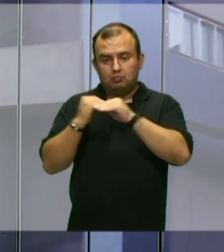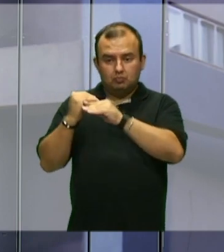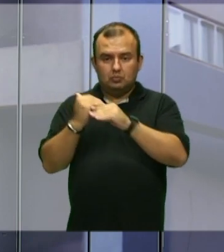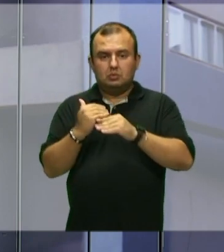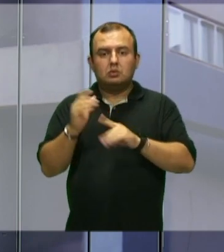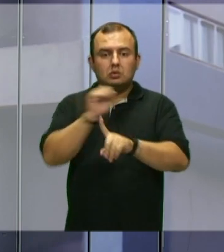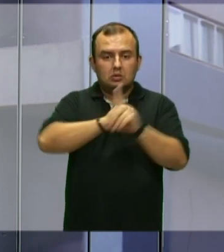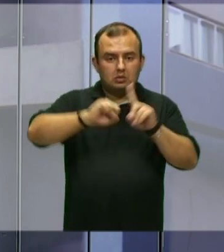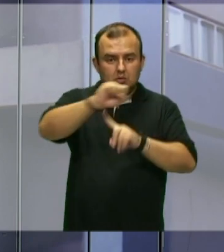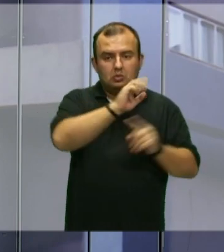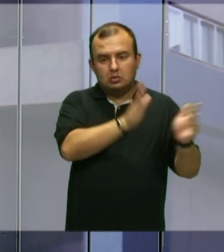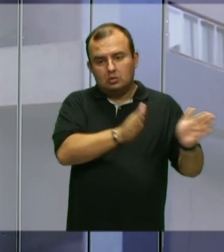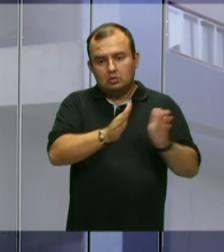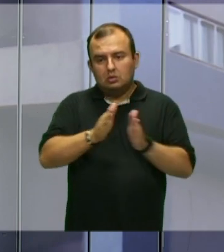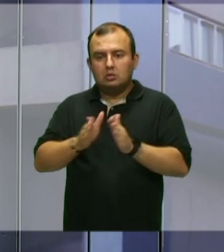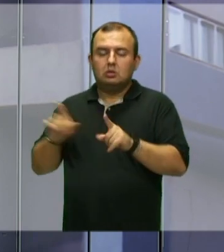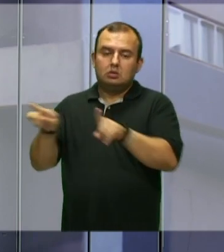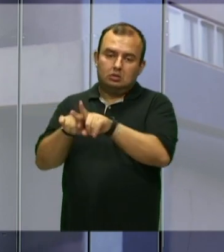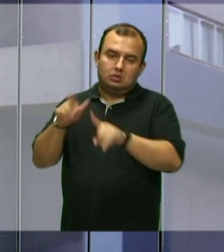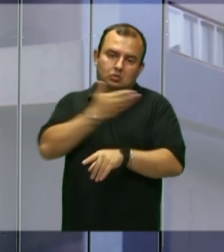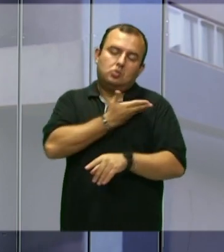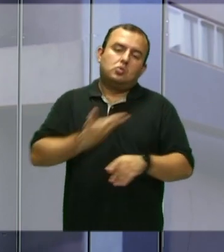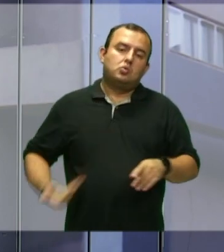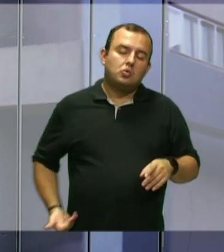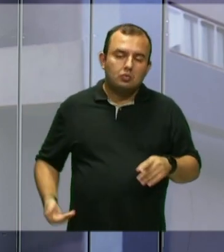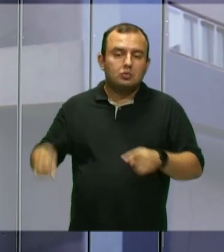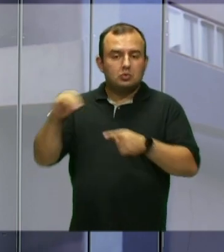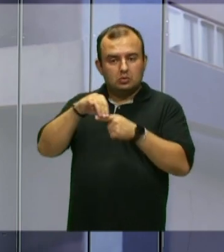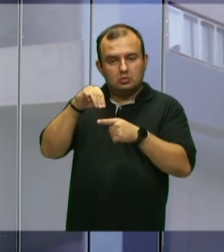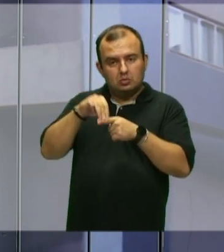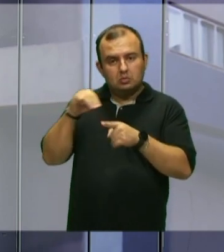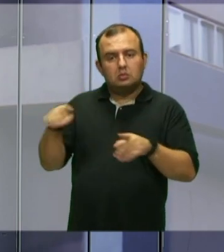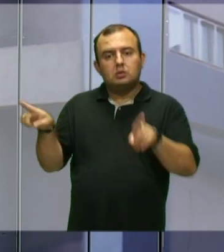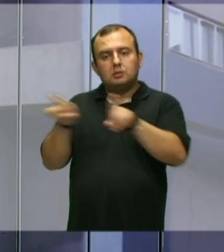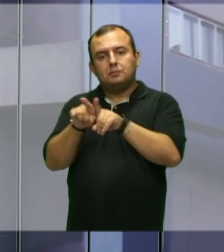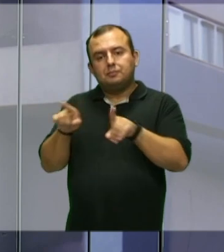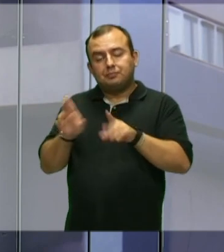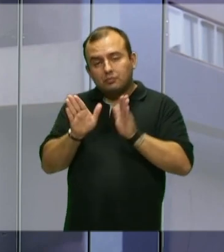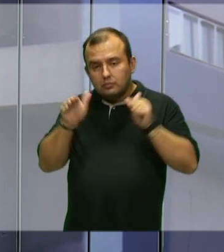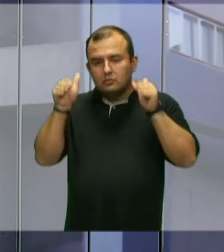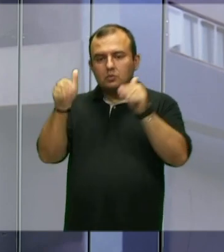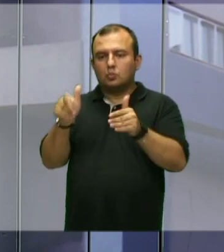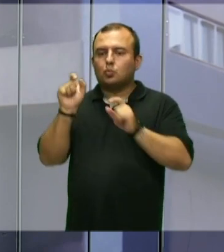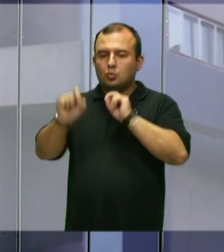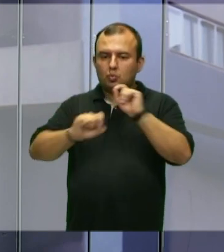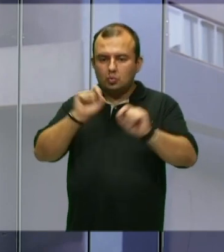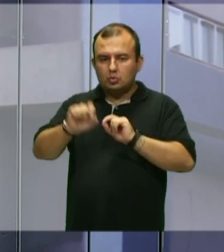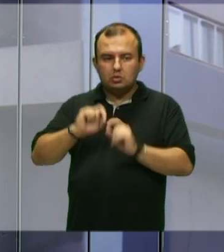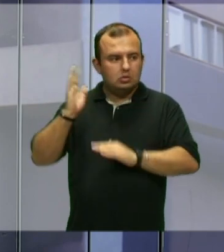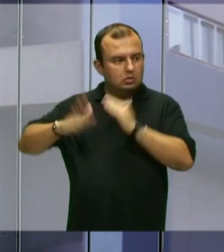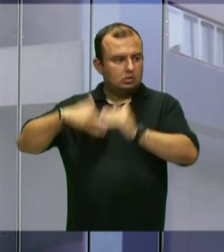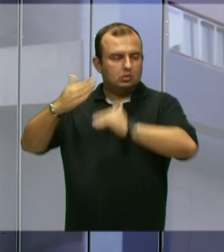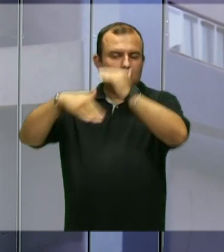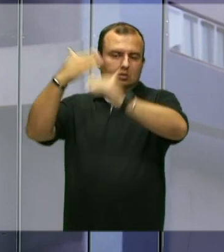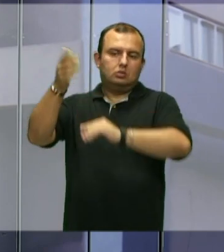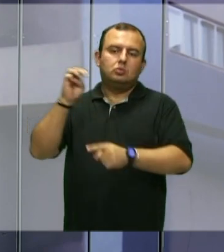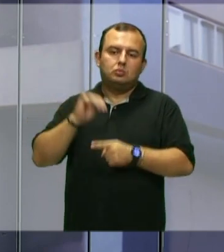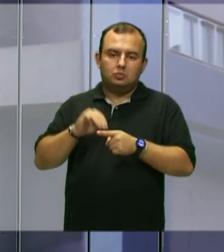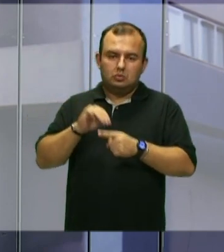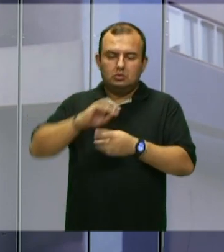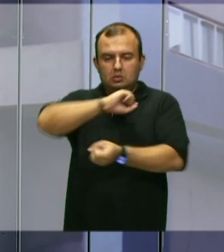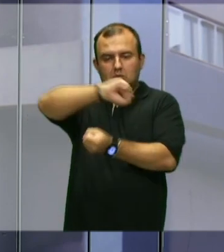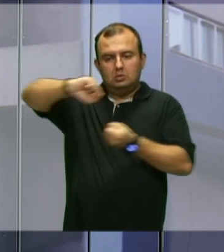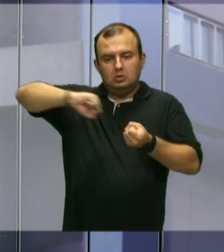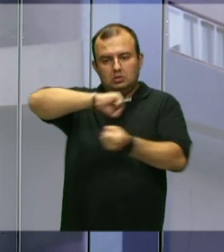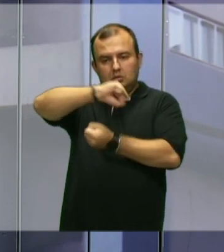entre a sociedade organizada, entre o governo municipal e sempre focando no desenvolvimento do município